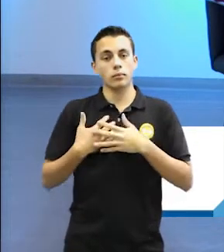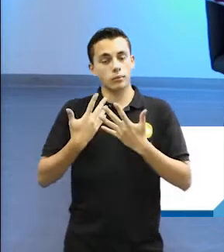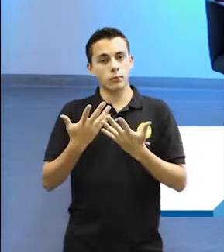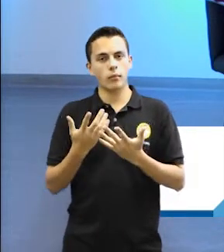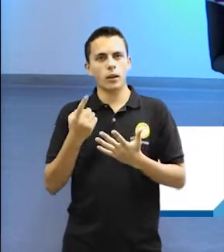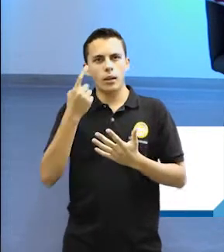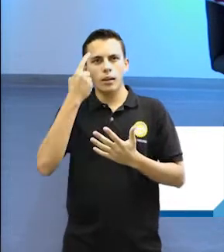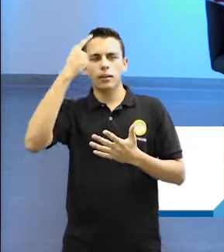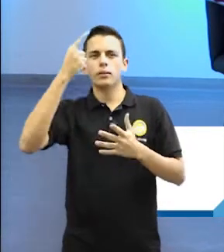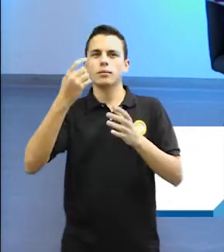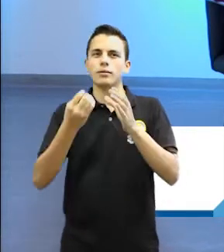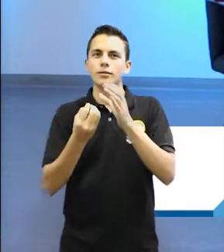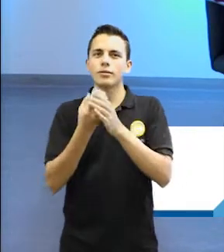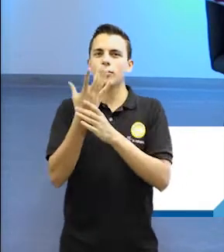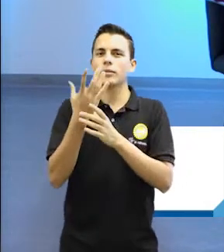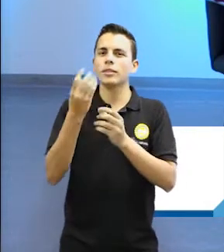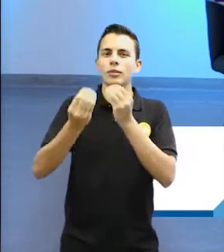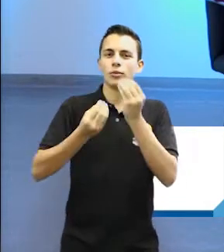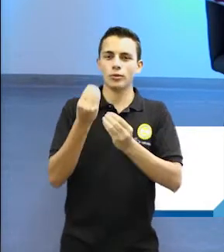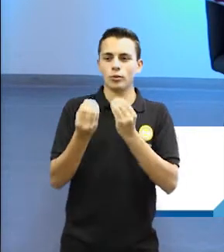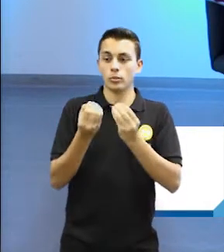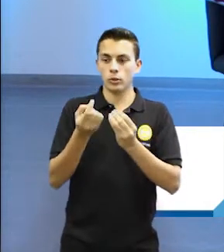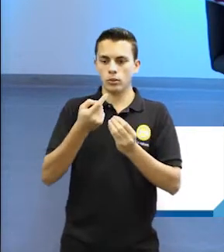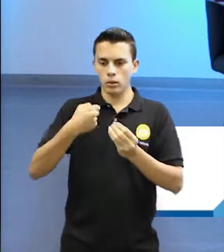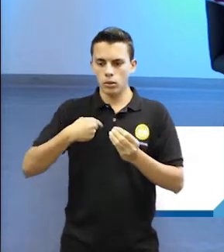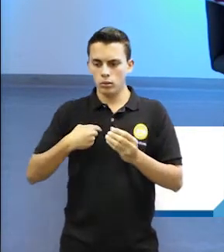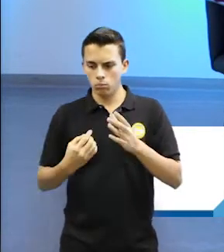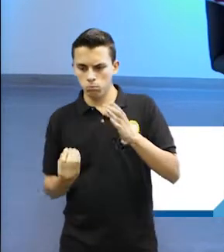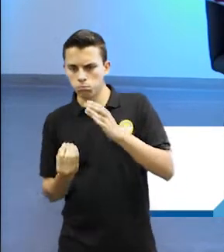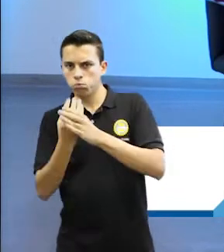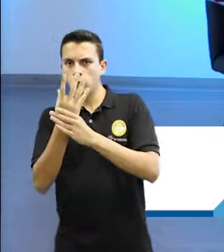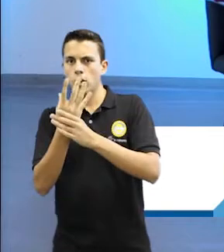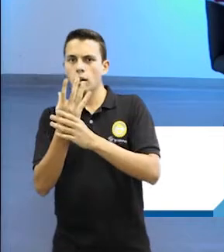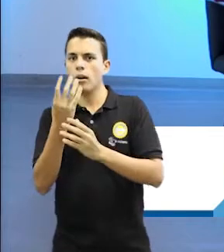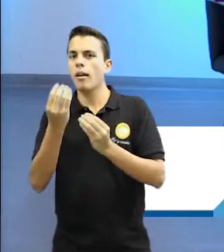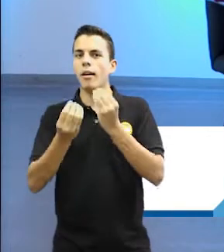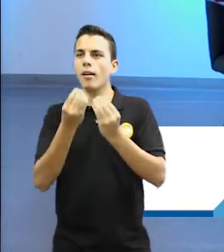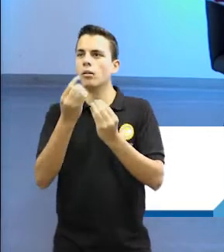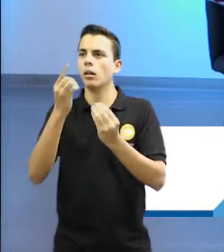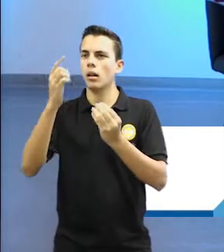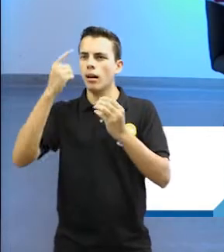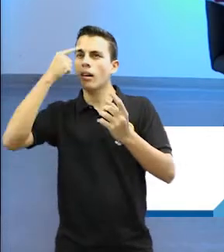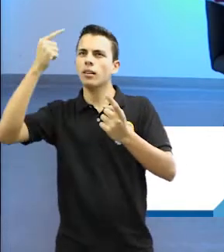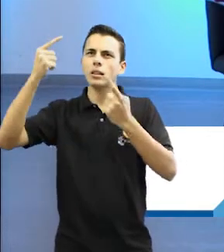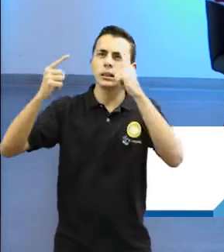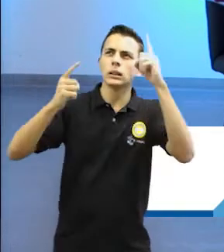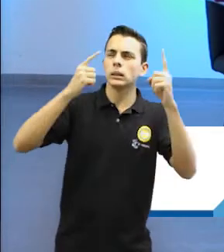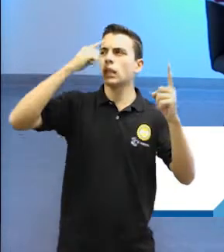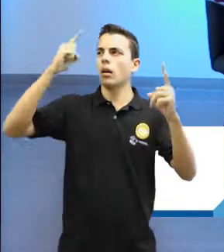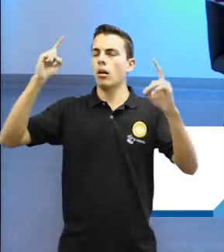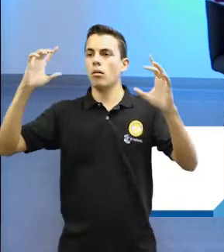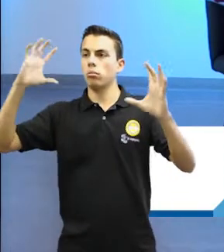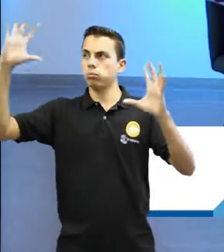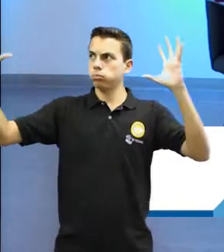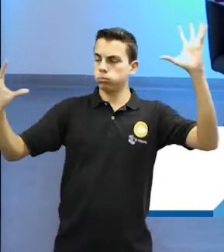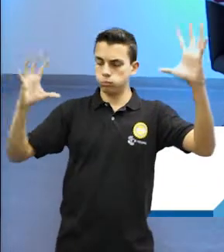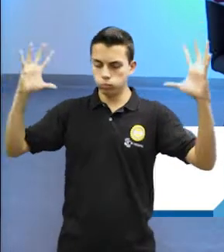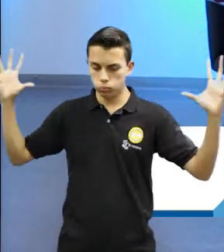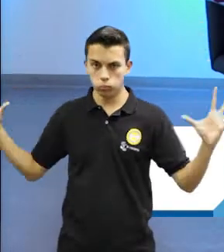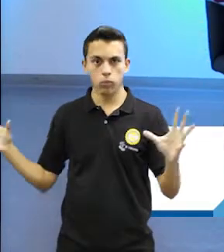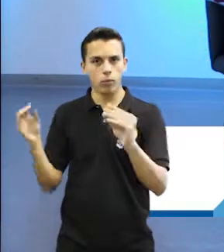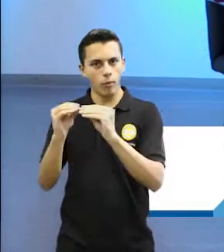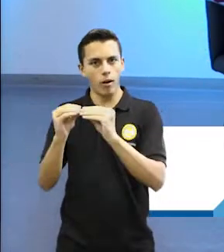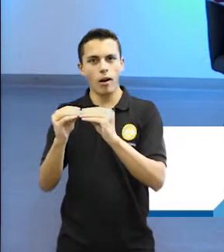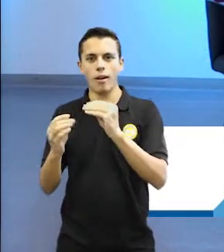começa, como diz, o processo criativo, na verdade, nada mais é do que aproximação de ideias, né? Então, eu comecei a